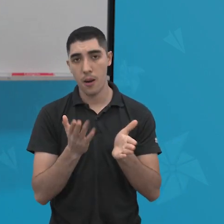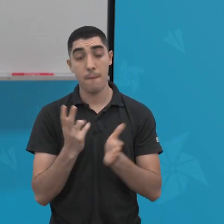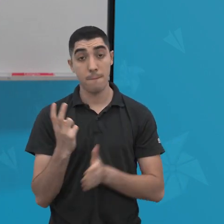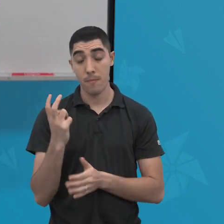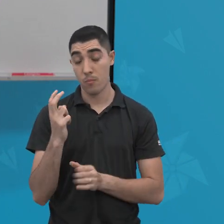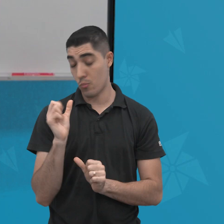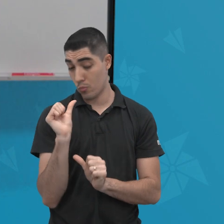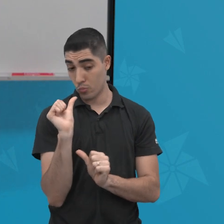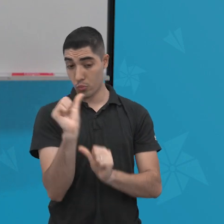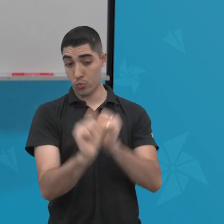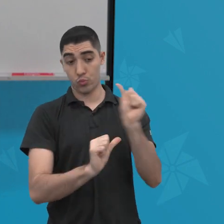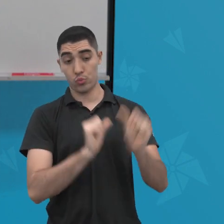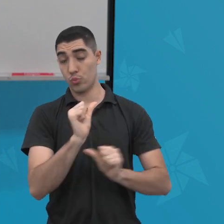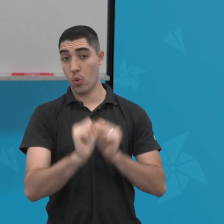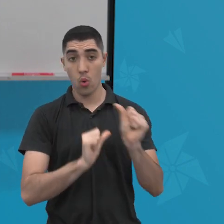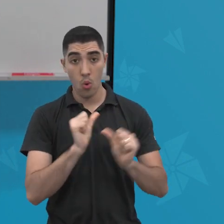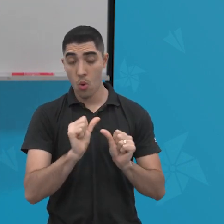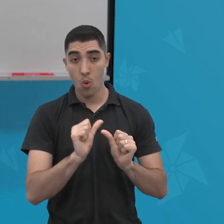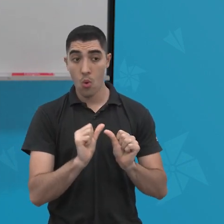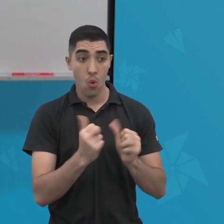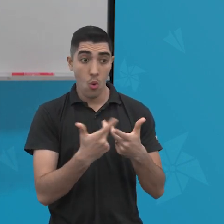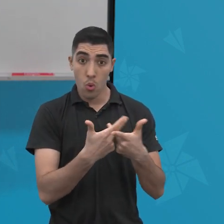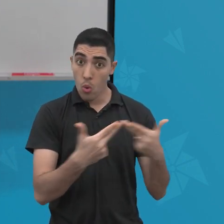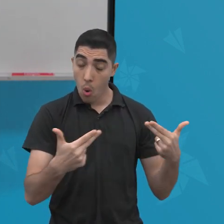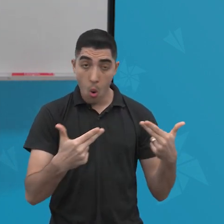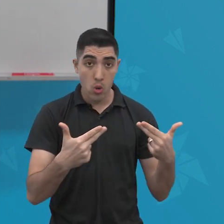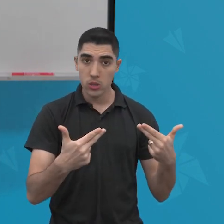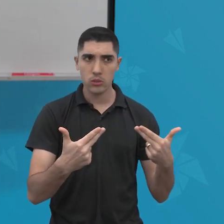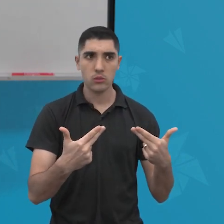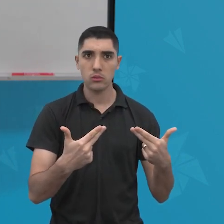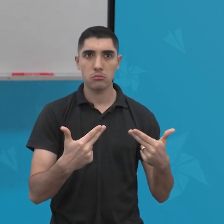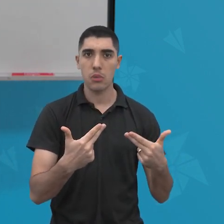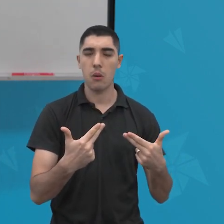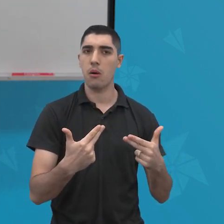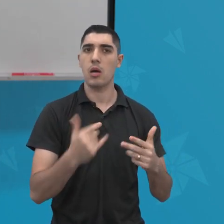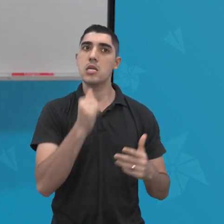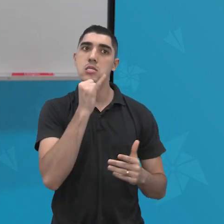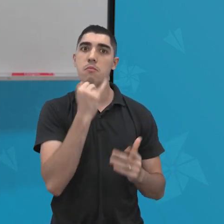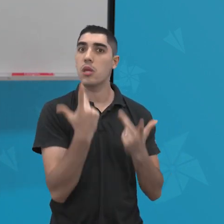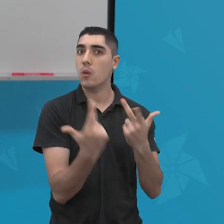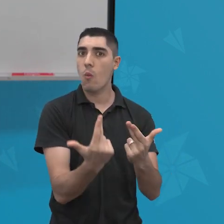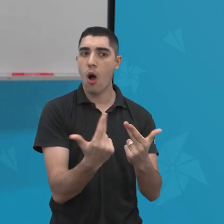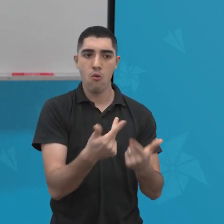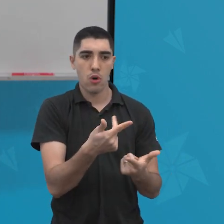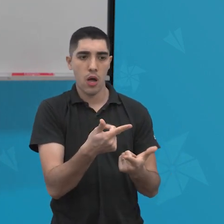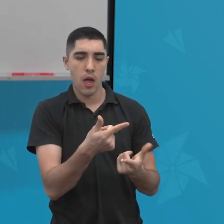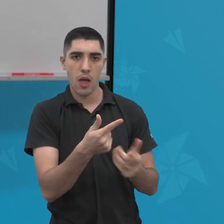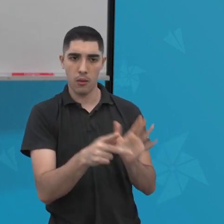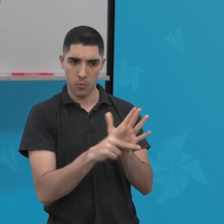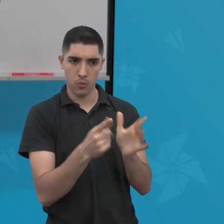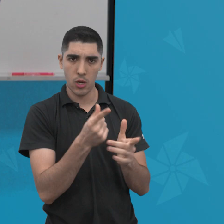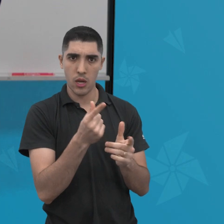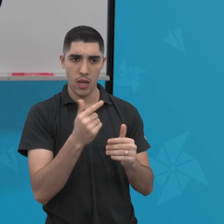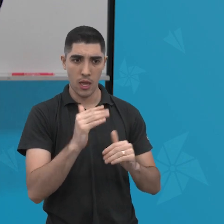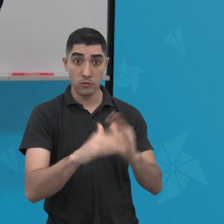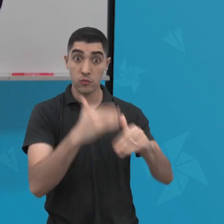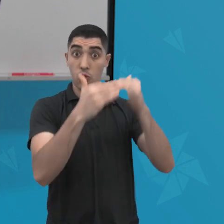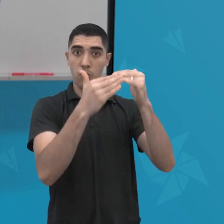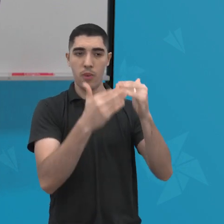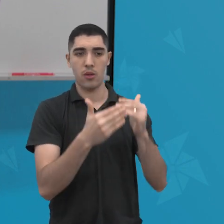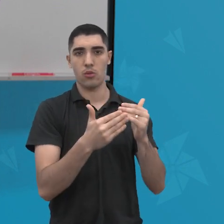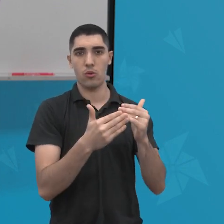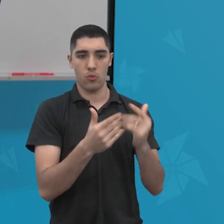maneira radical em elementos econômicos e técnicos, a ponto de dar